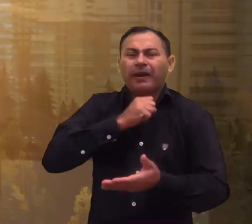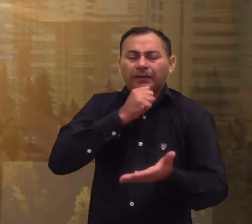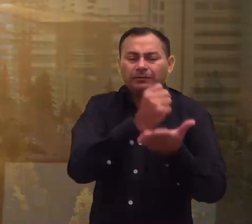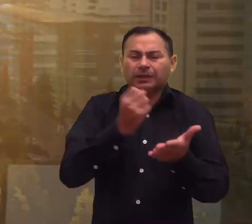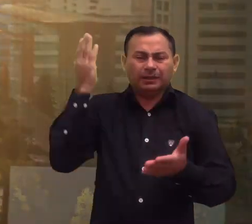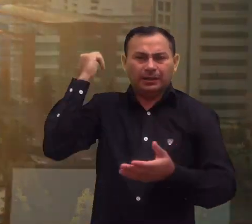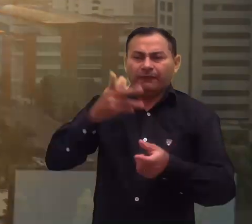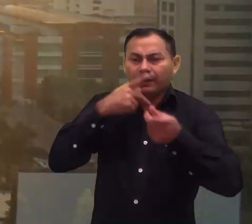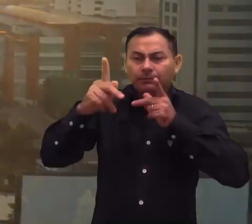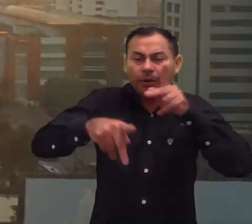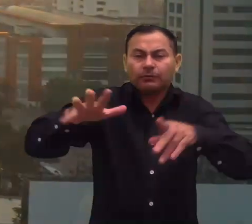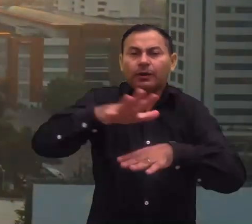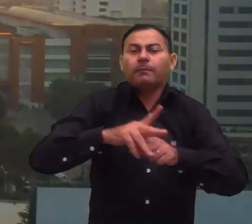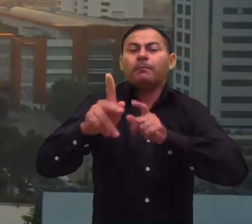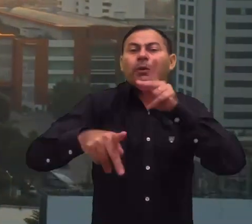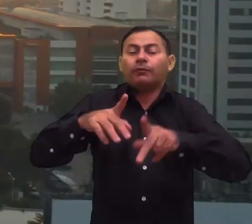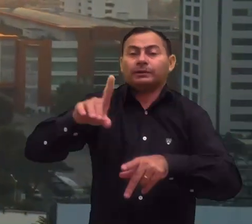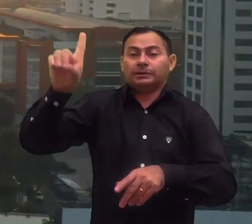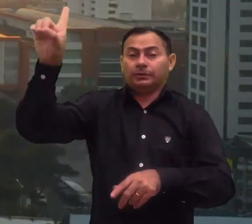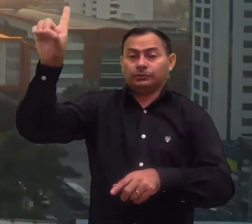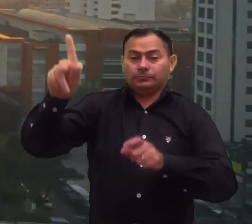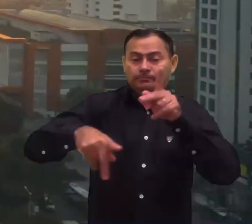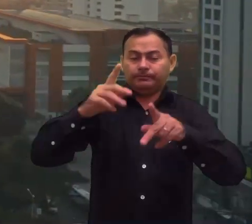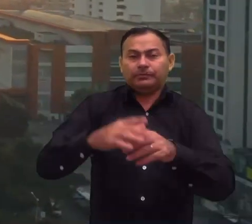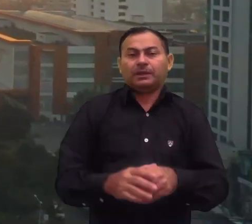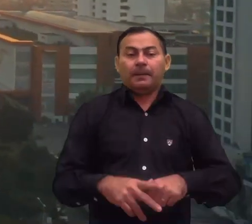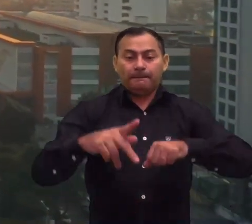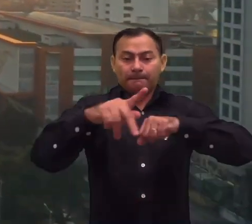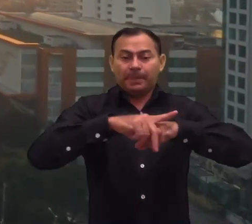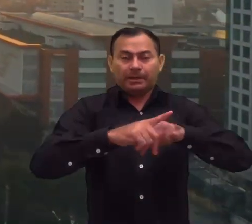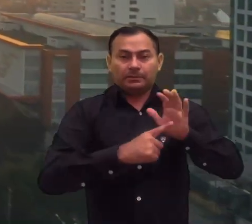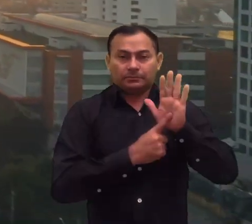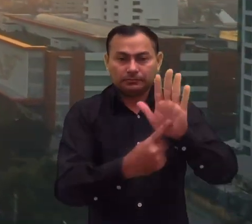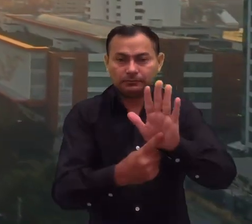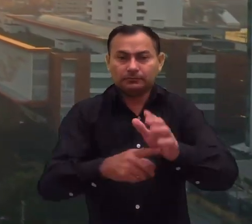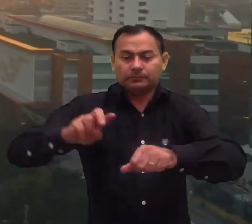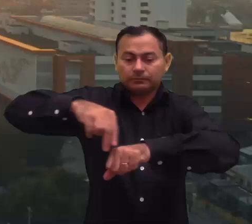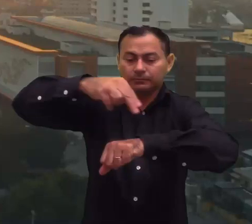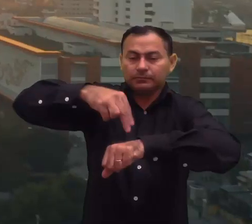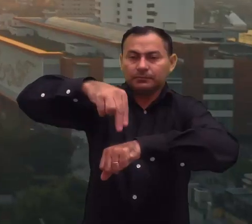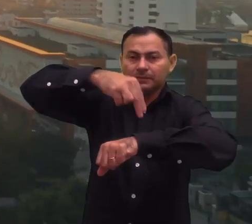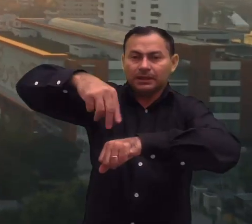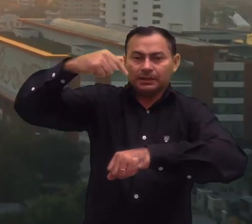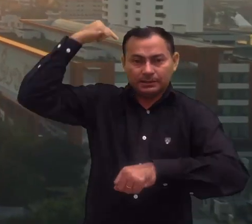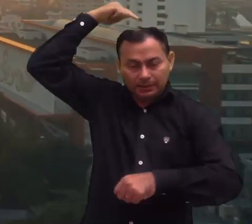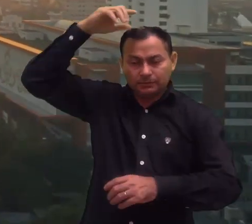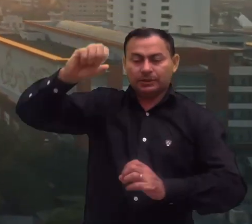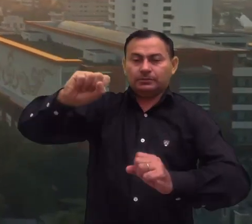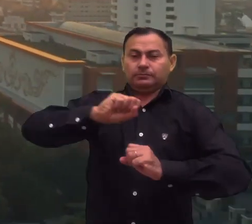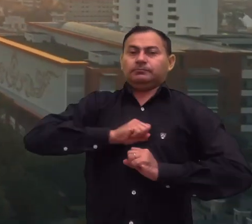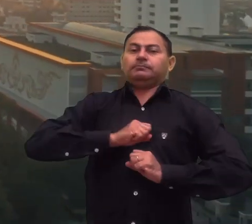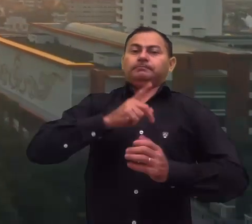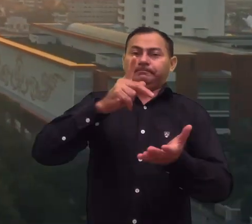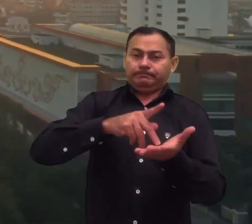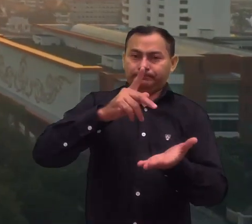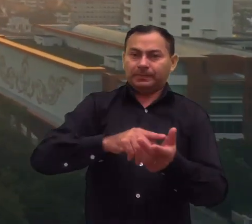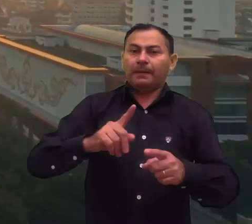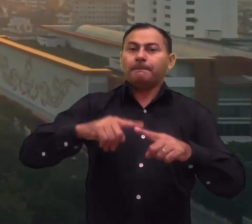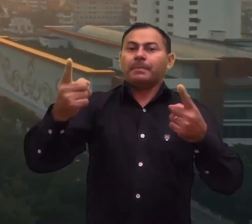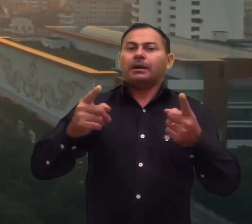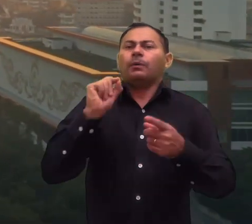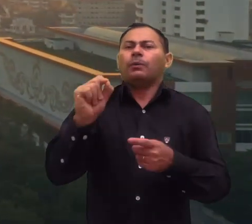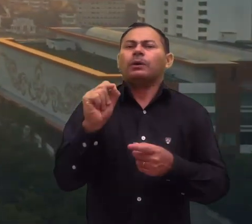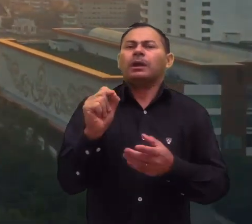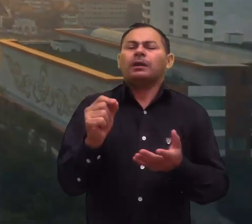este povo era chamado simplesmente de povo de Deus. Pedro se refere a esta nação santa como sacerdócio